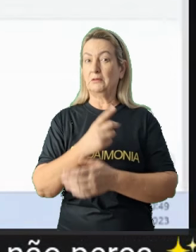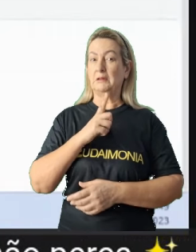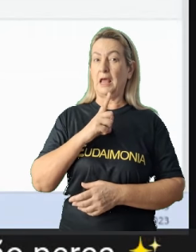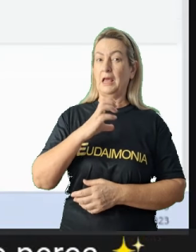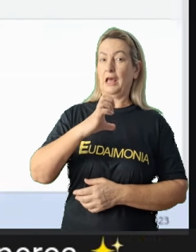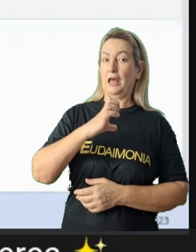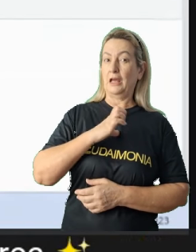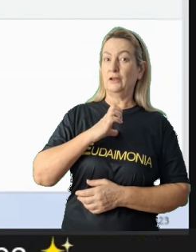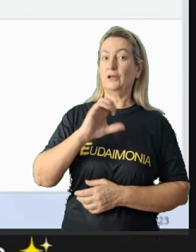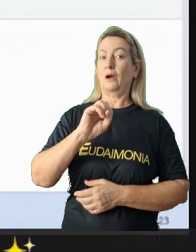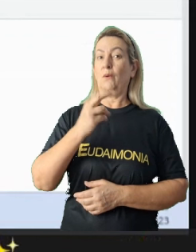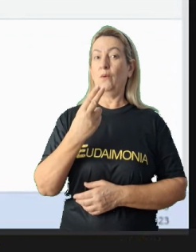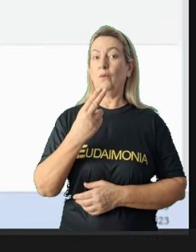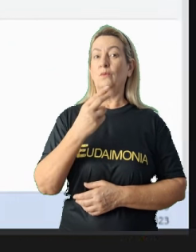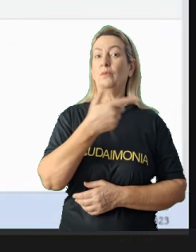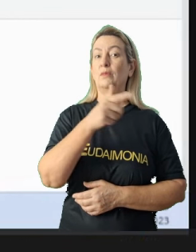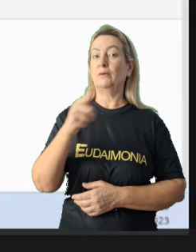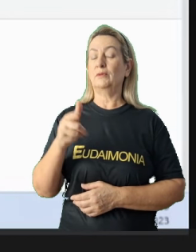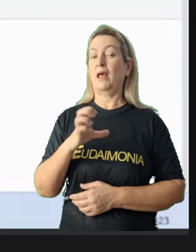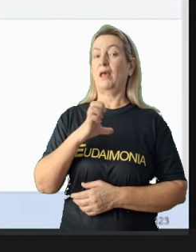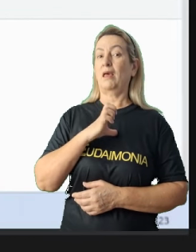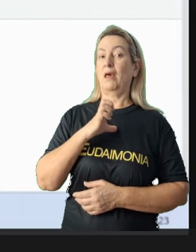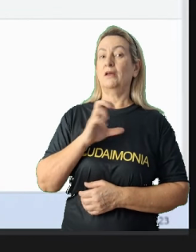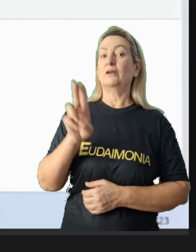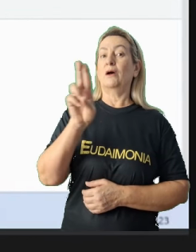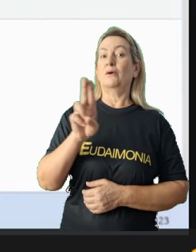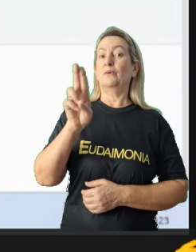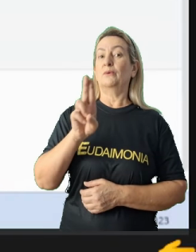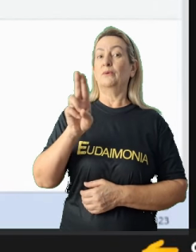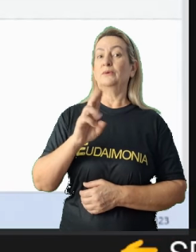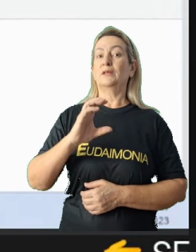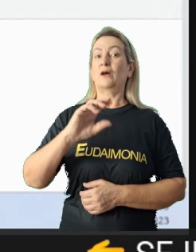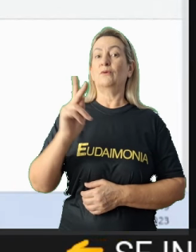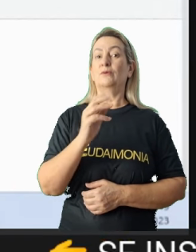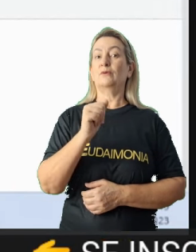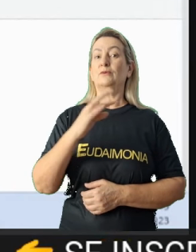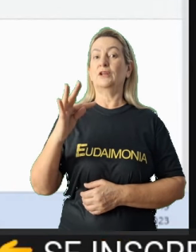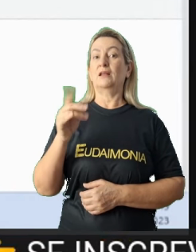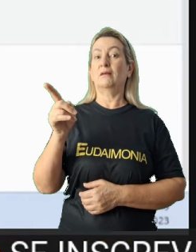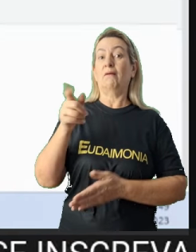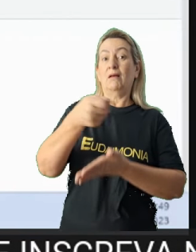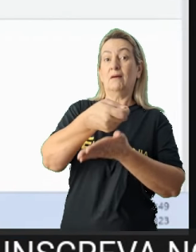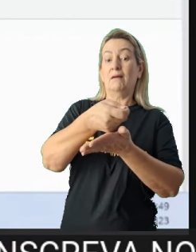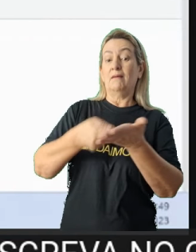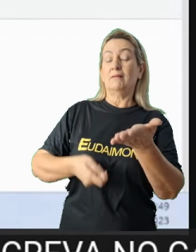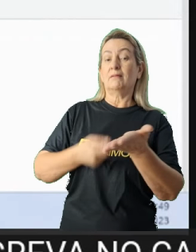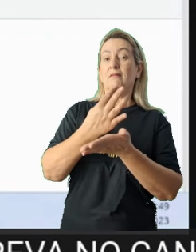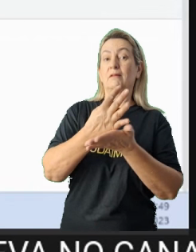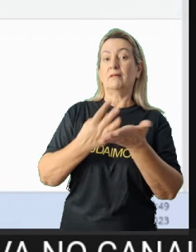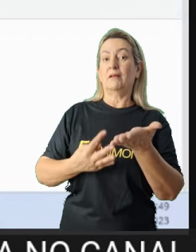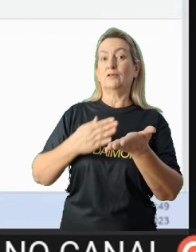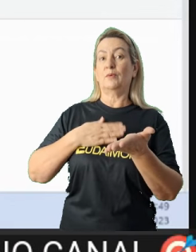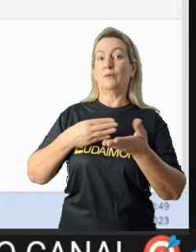Vamos conversar, tá? Olha só, por fim, o texto original ressalta que a ética na pesquisa,